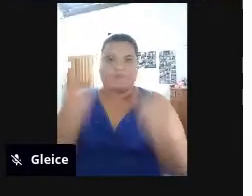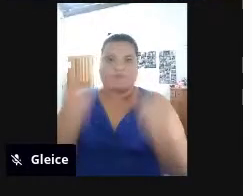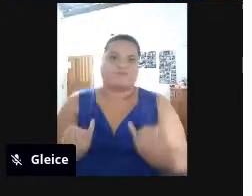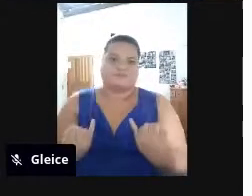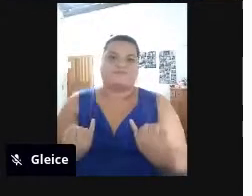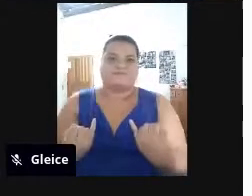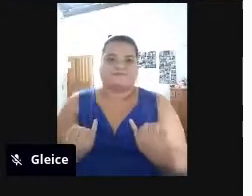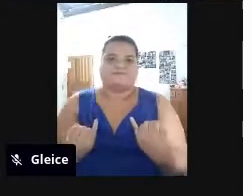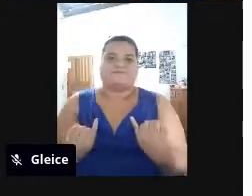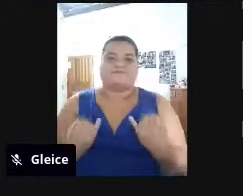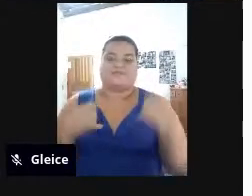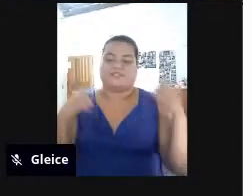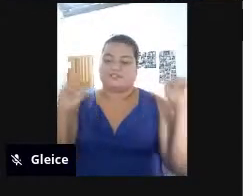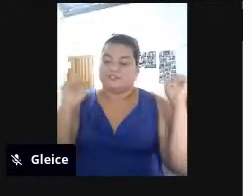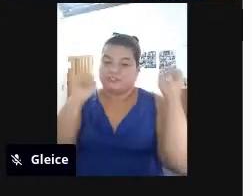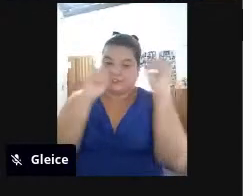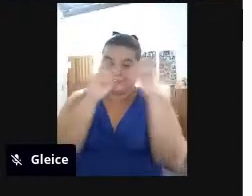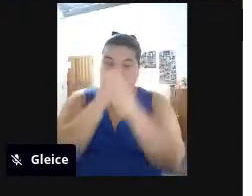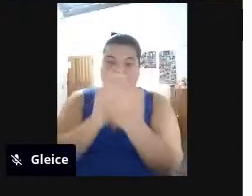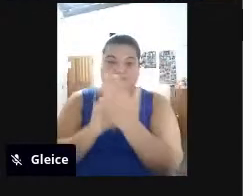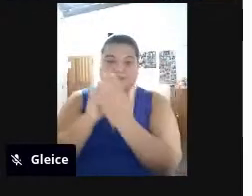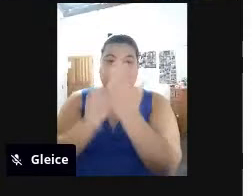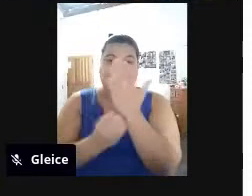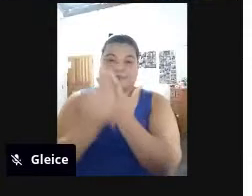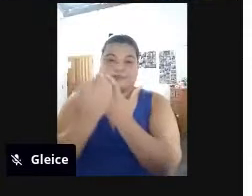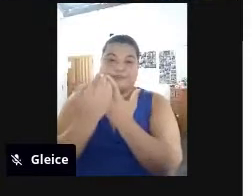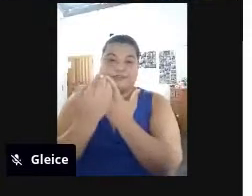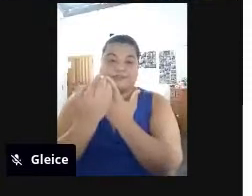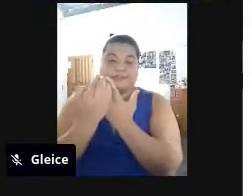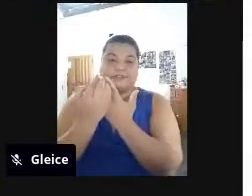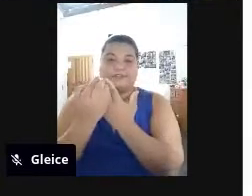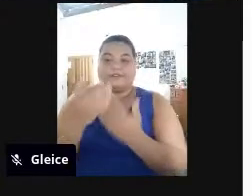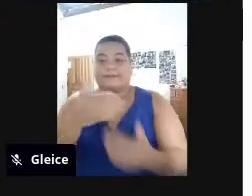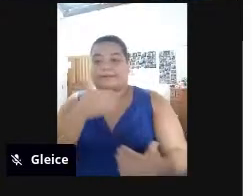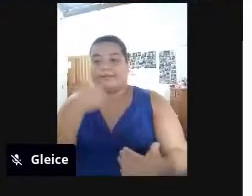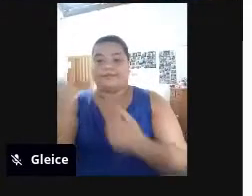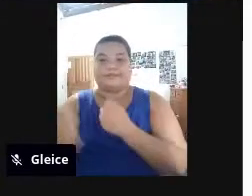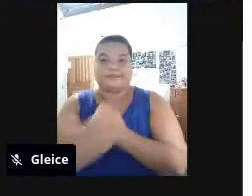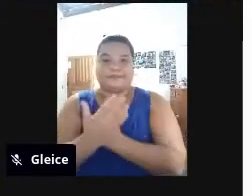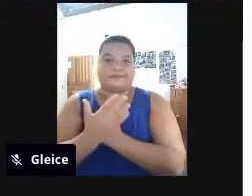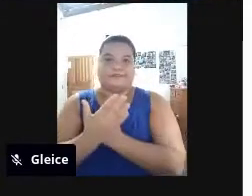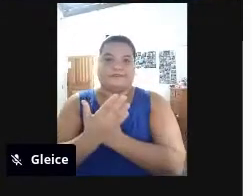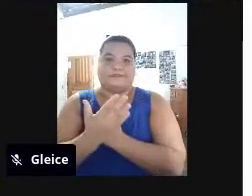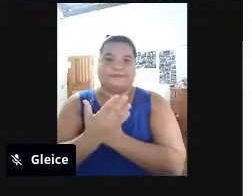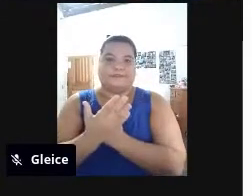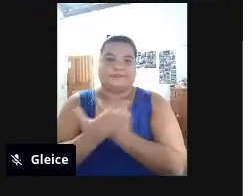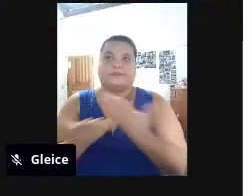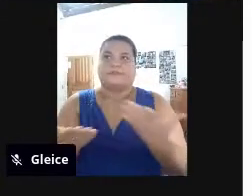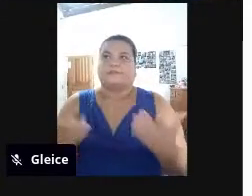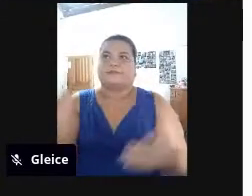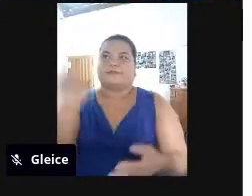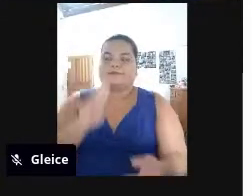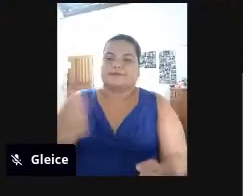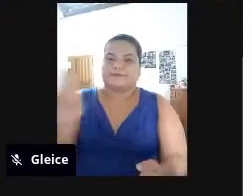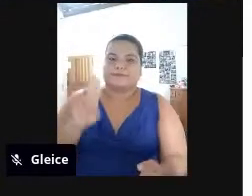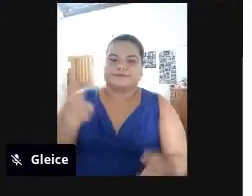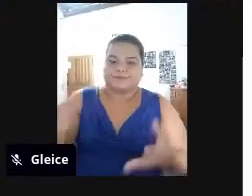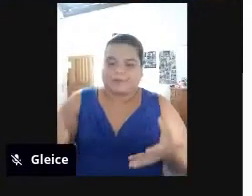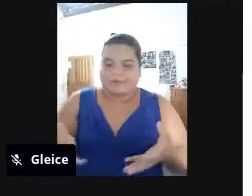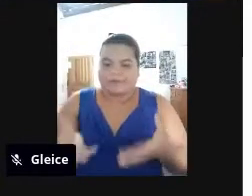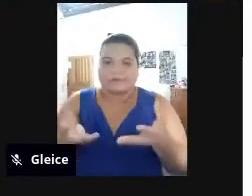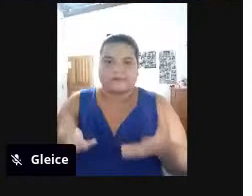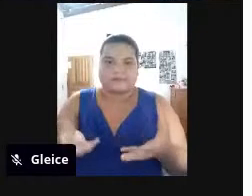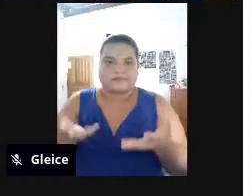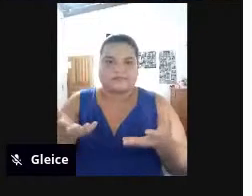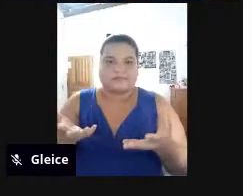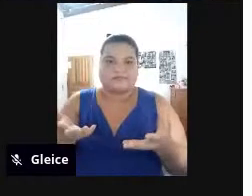difícil daquela proteína ser direcionada para a síntese proteica, ser utilizada para estimular uma hipertrofia, por